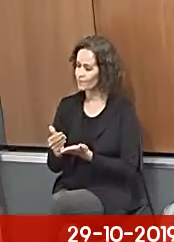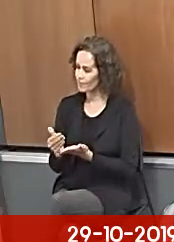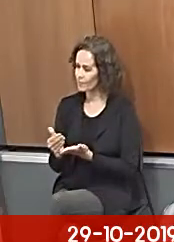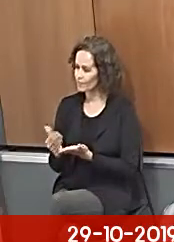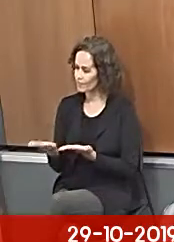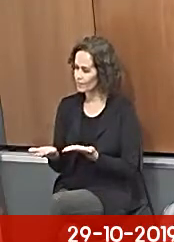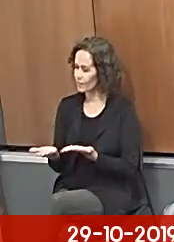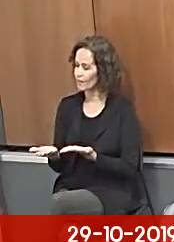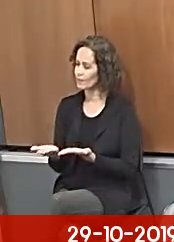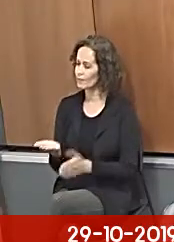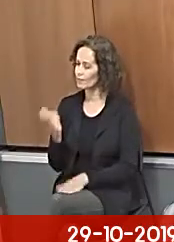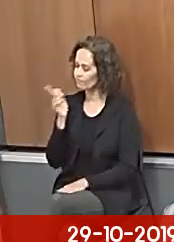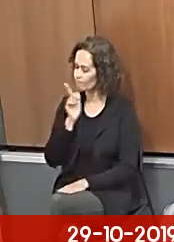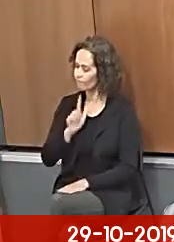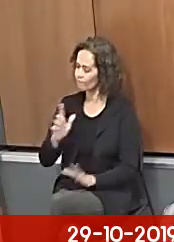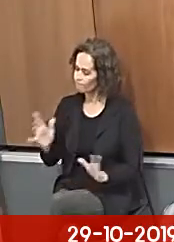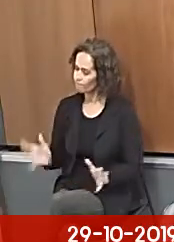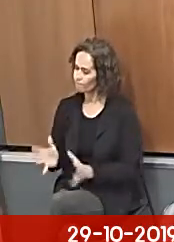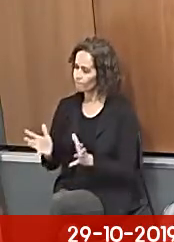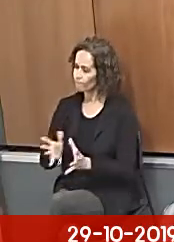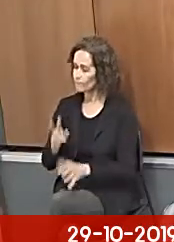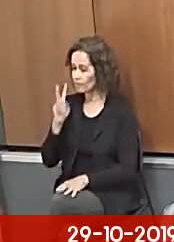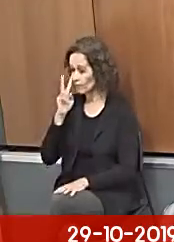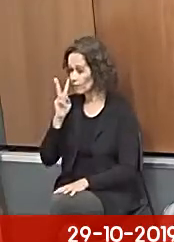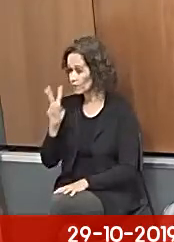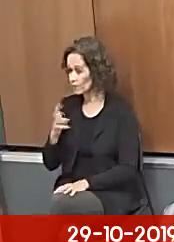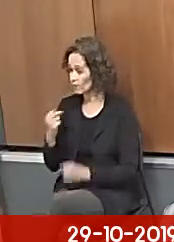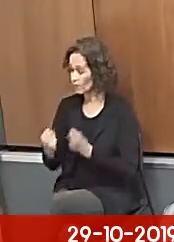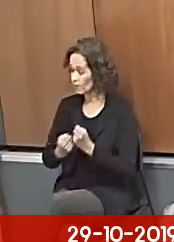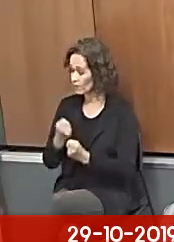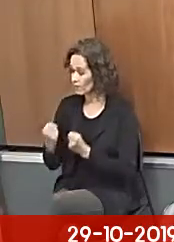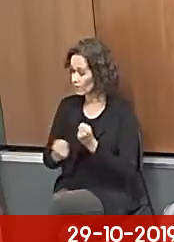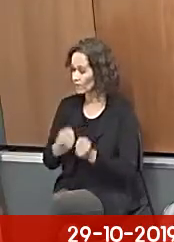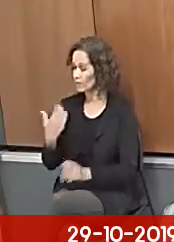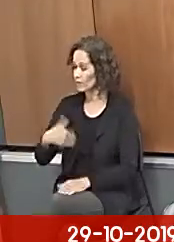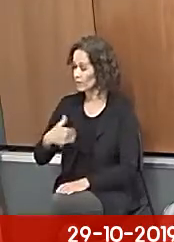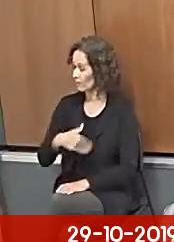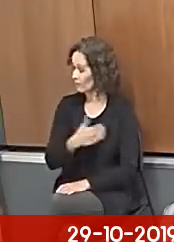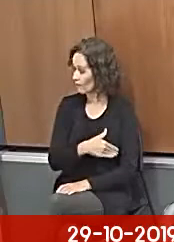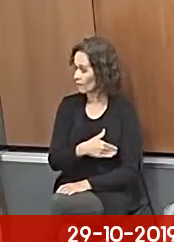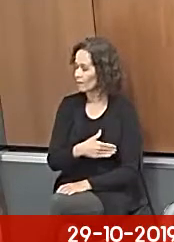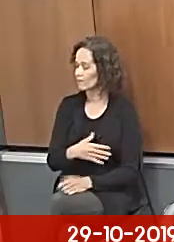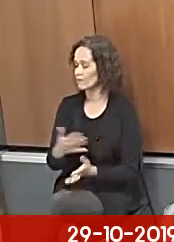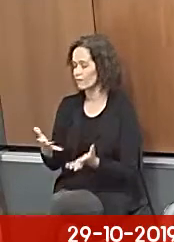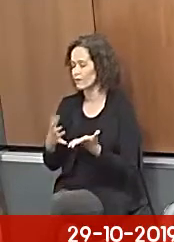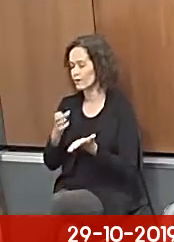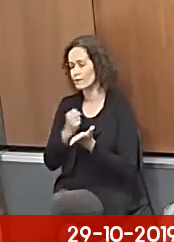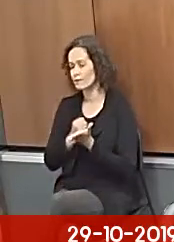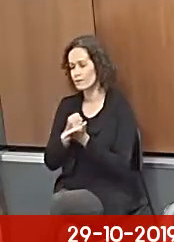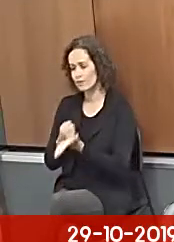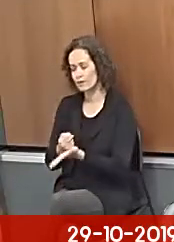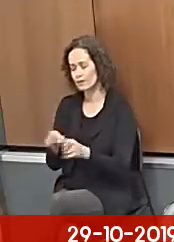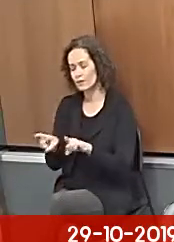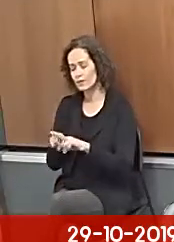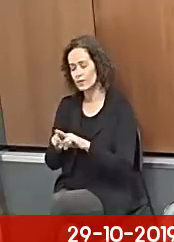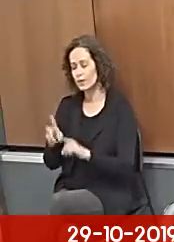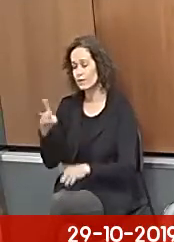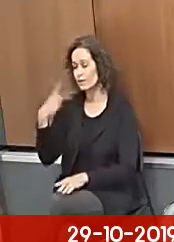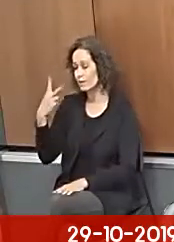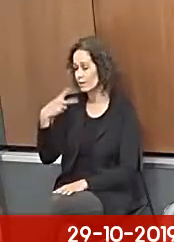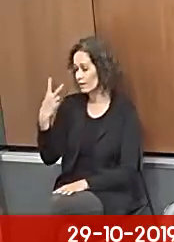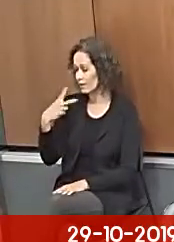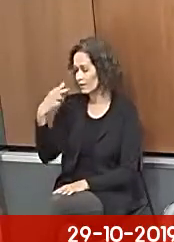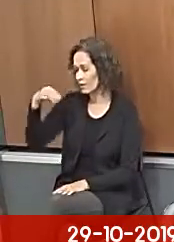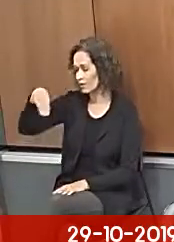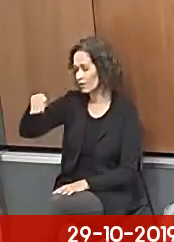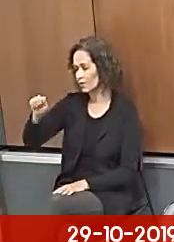tratativas com a gente, viram a gente na Corrida do Galo, então estão dispostos a querer ajudar. E o vereador Maninho Félix foi o